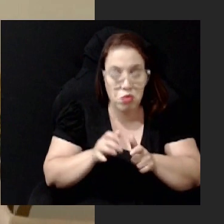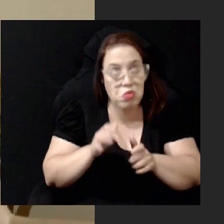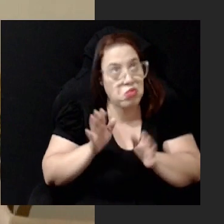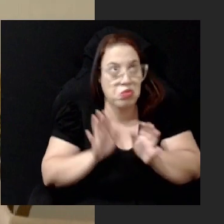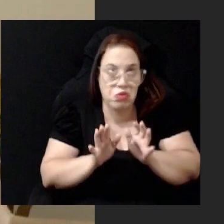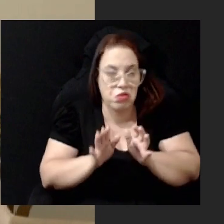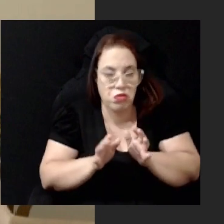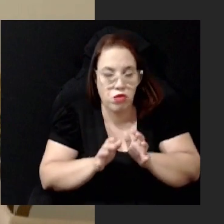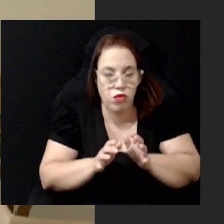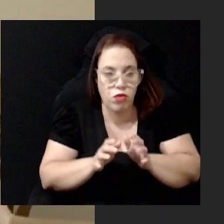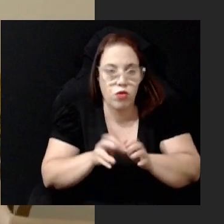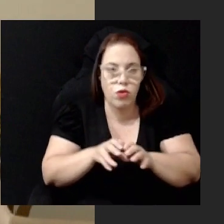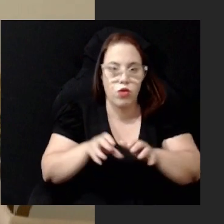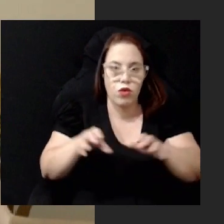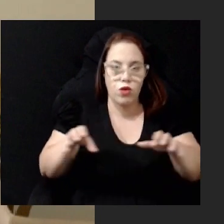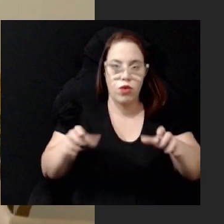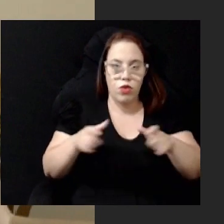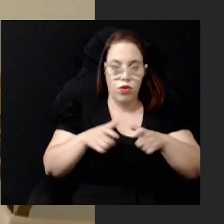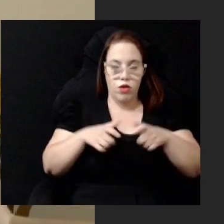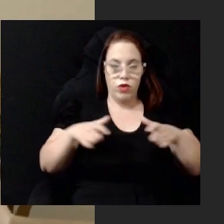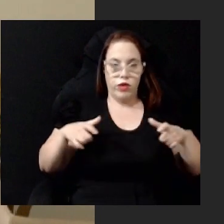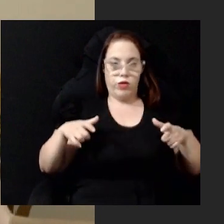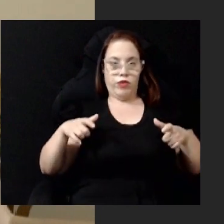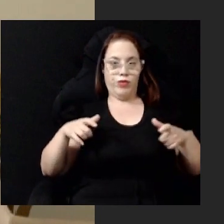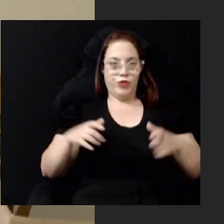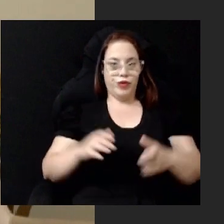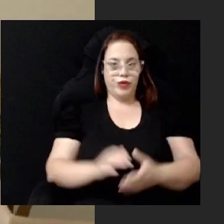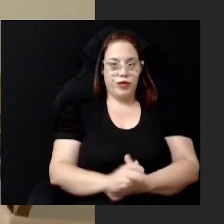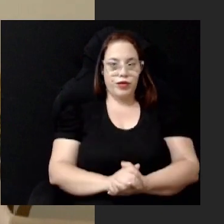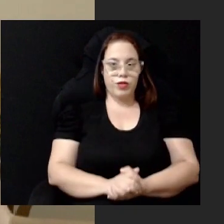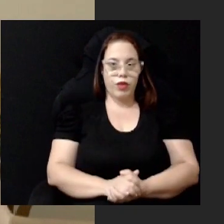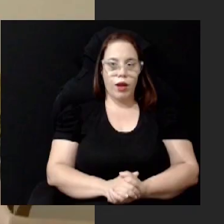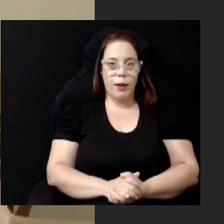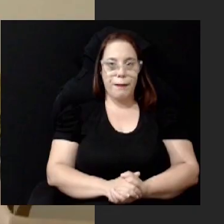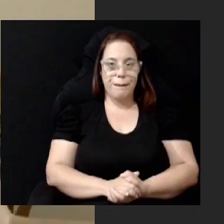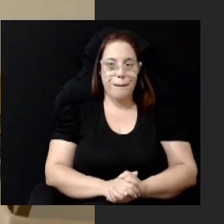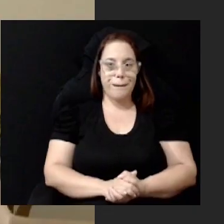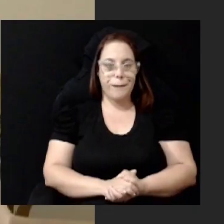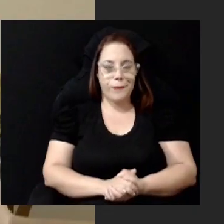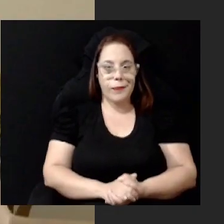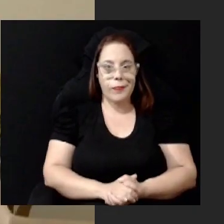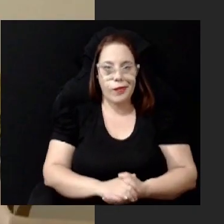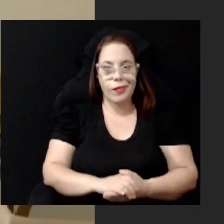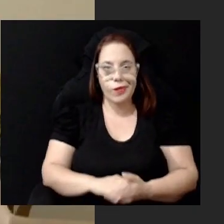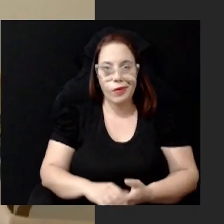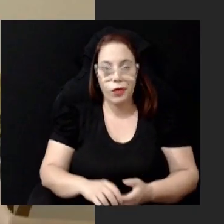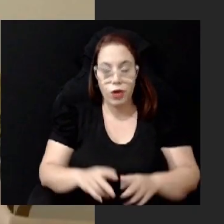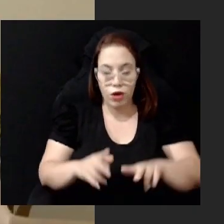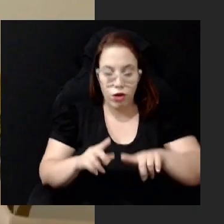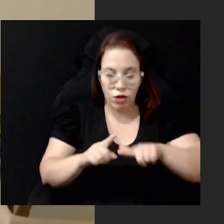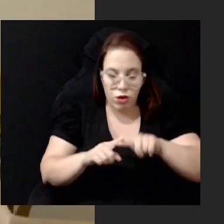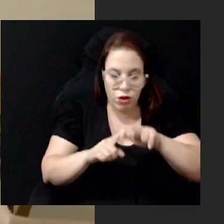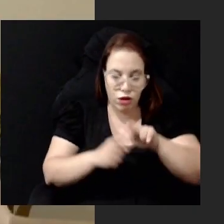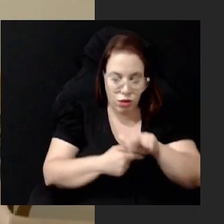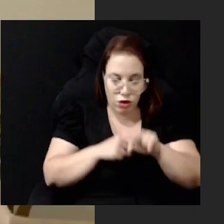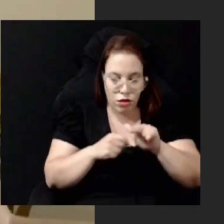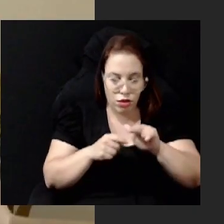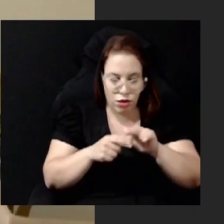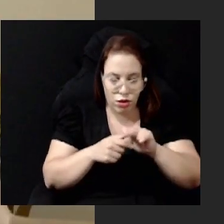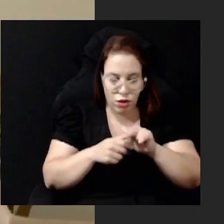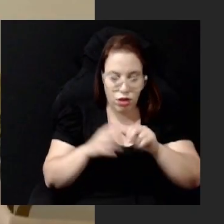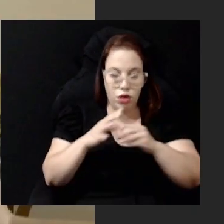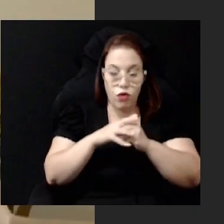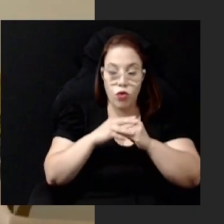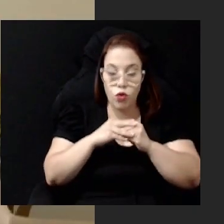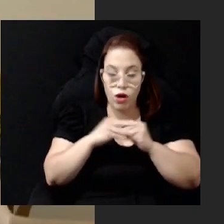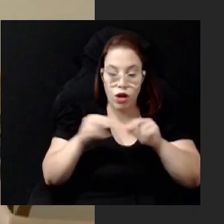muito menores do que eu tirar uma lesão grande que às vezes vai exigir, por exemplo, uma amputação do membro. Então, às vezes eu vou